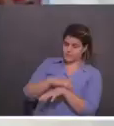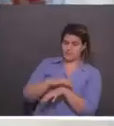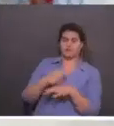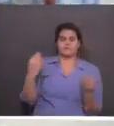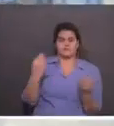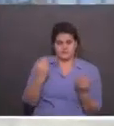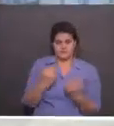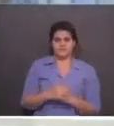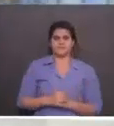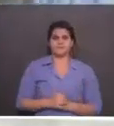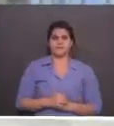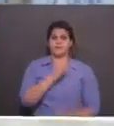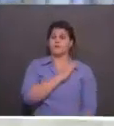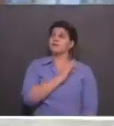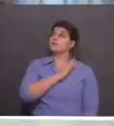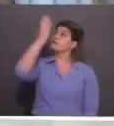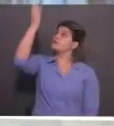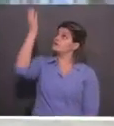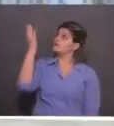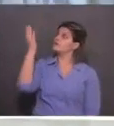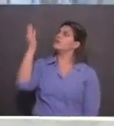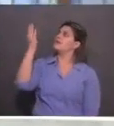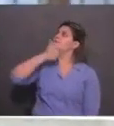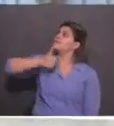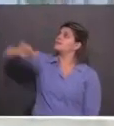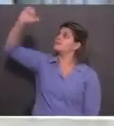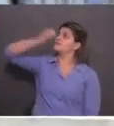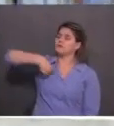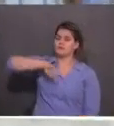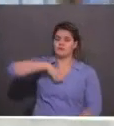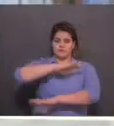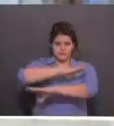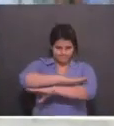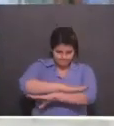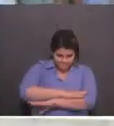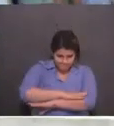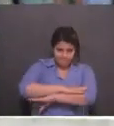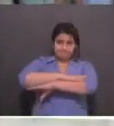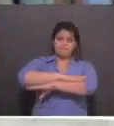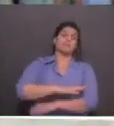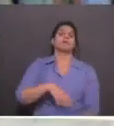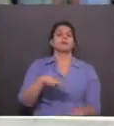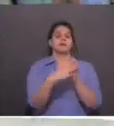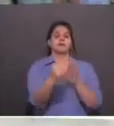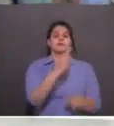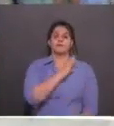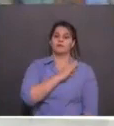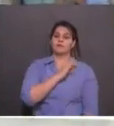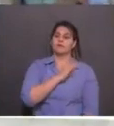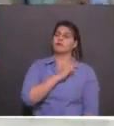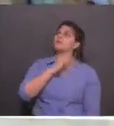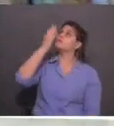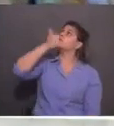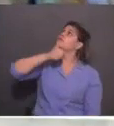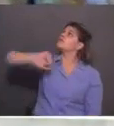pecador. Senhor, seja feita a vossa vontade, não a minha. Senhor, seja